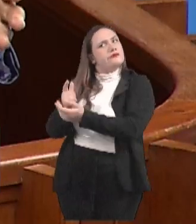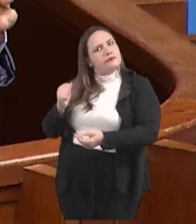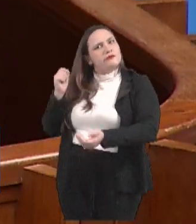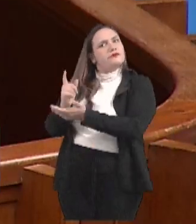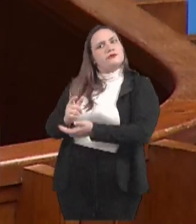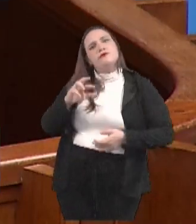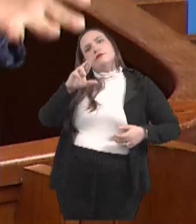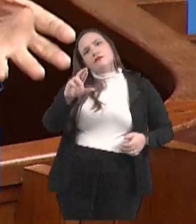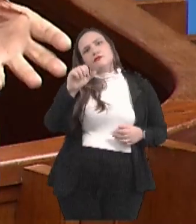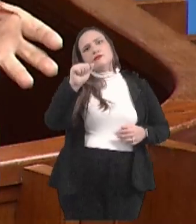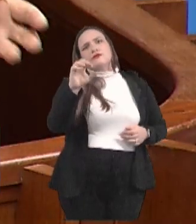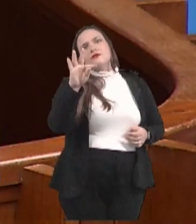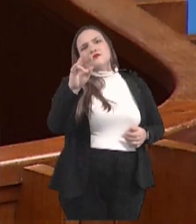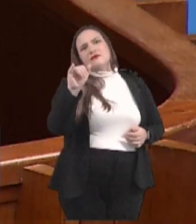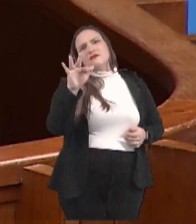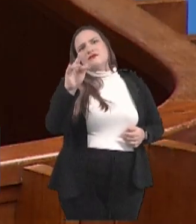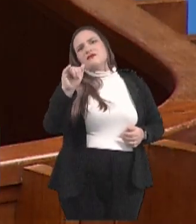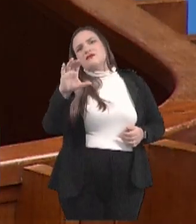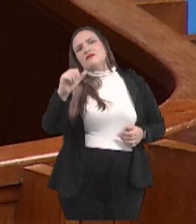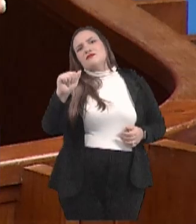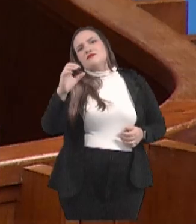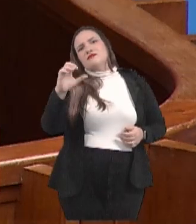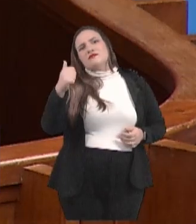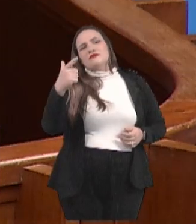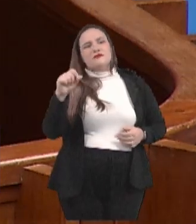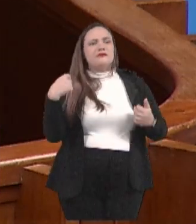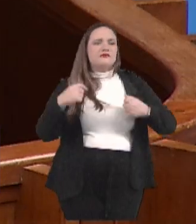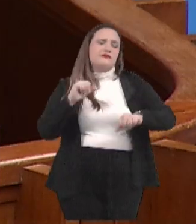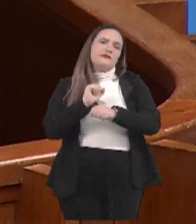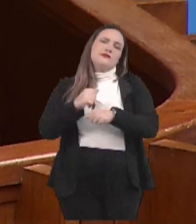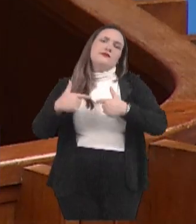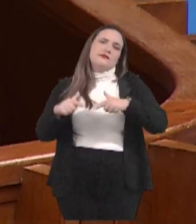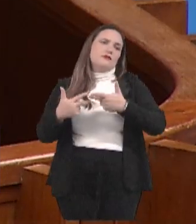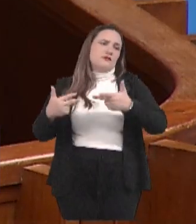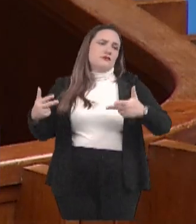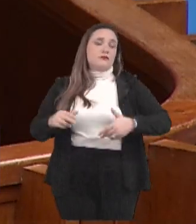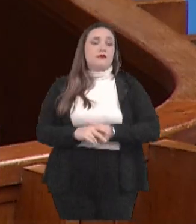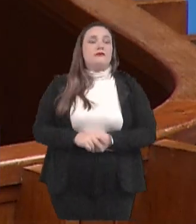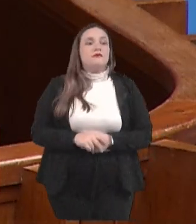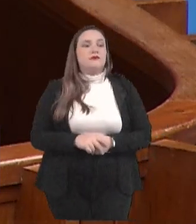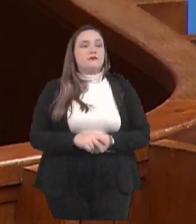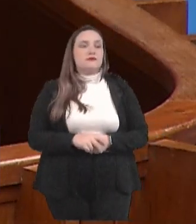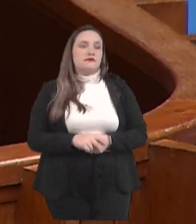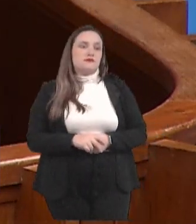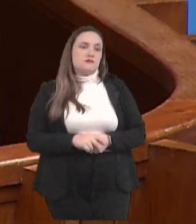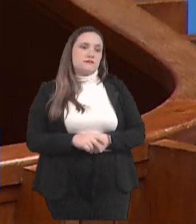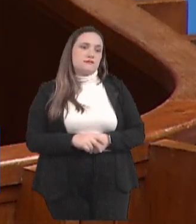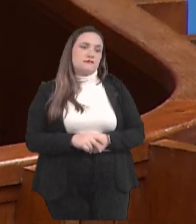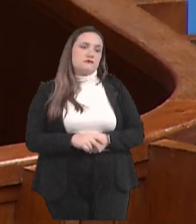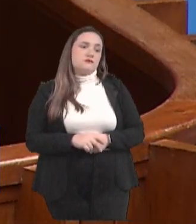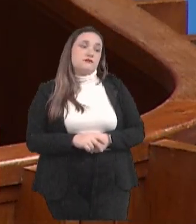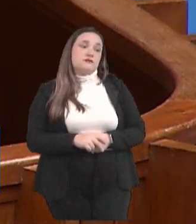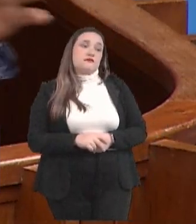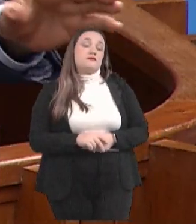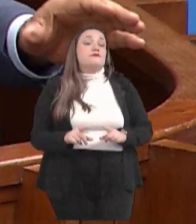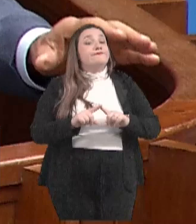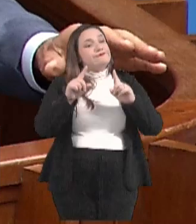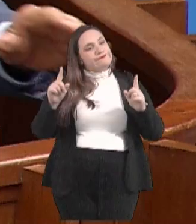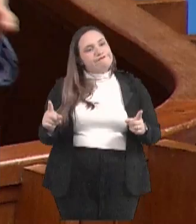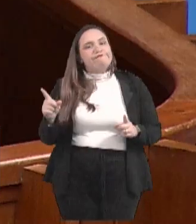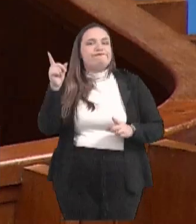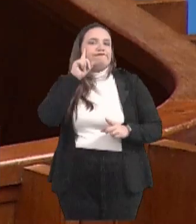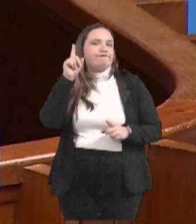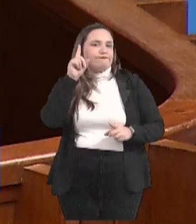perdendo tempo, deixando de trabalhar, produzir e gerar emprego. Mas como todo dia